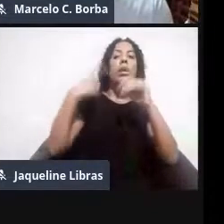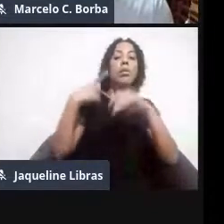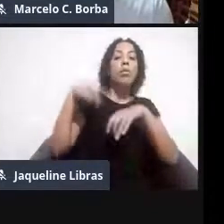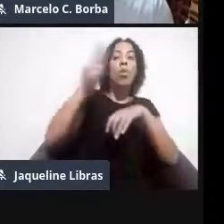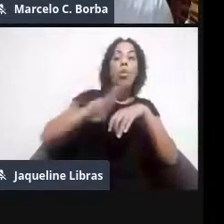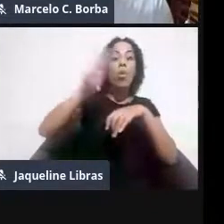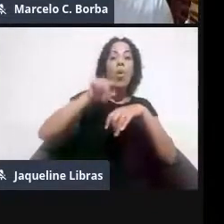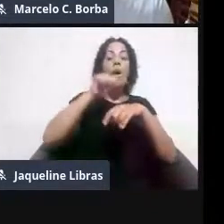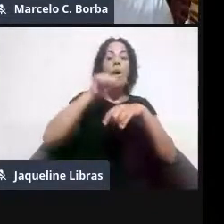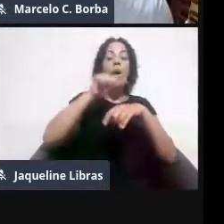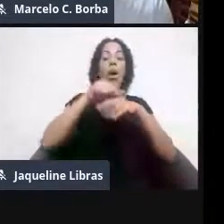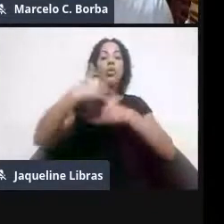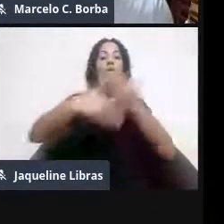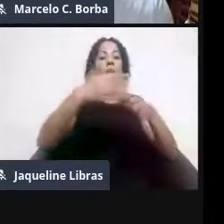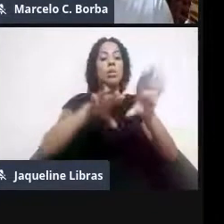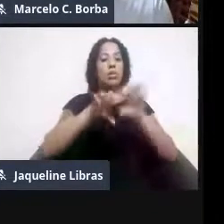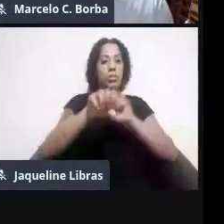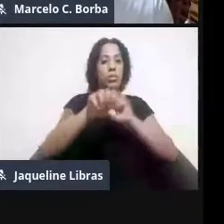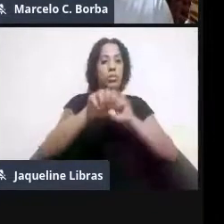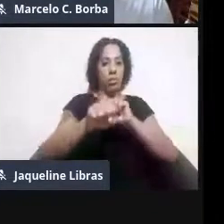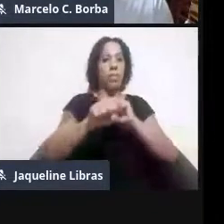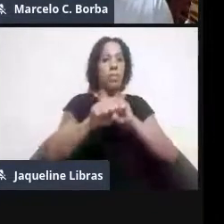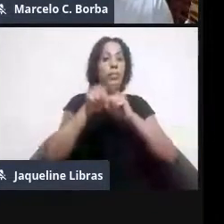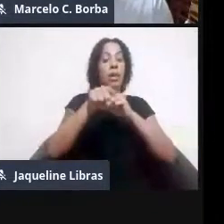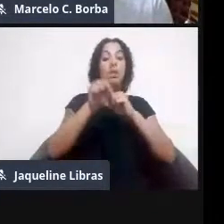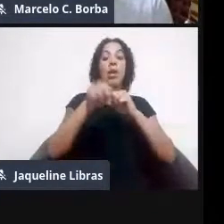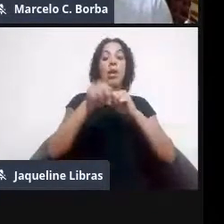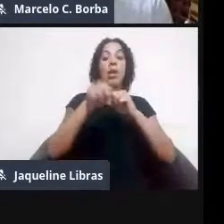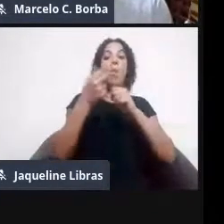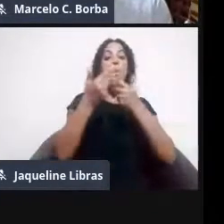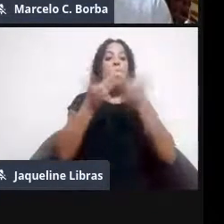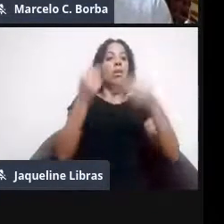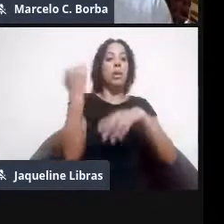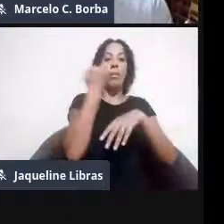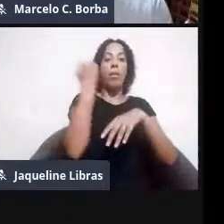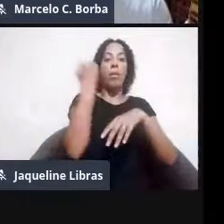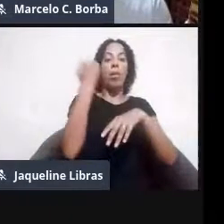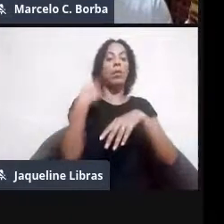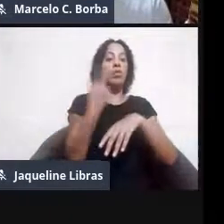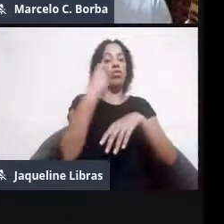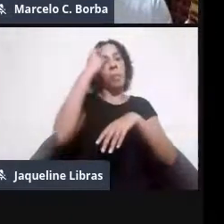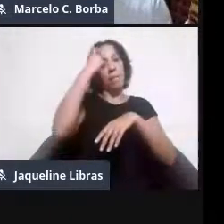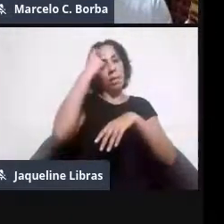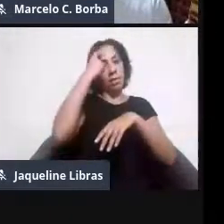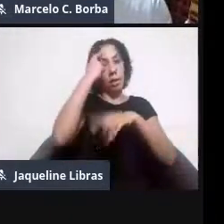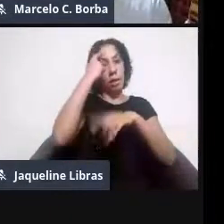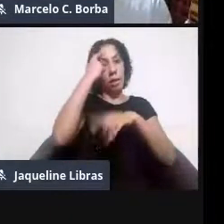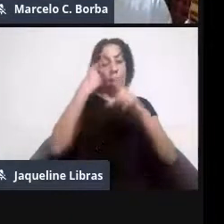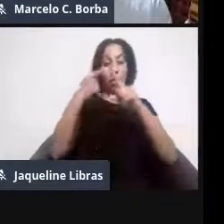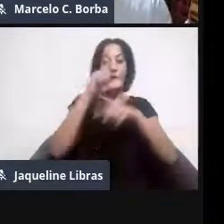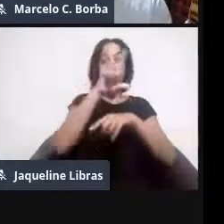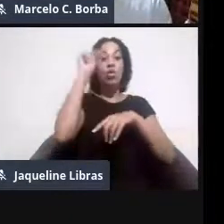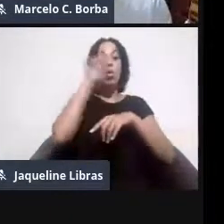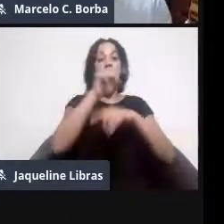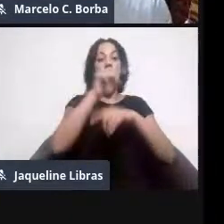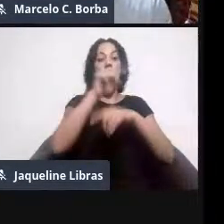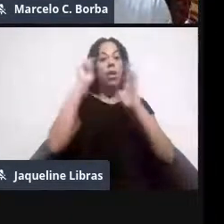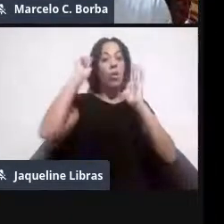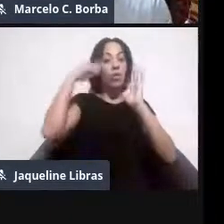processos formativos? Então, essa é uma questão que é importante a gente pensar, porque a escolha do vídeo